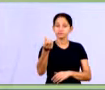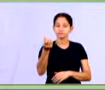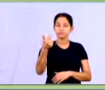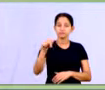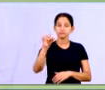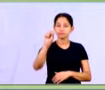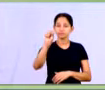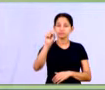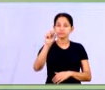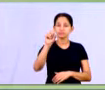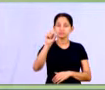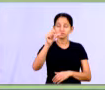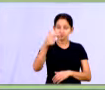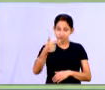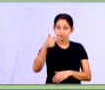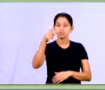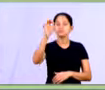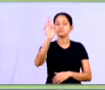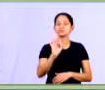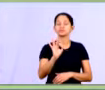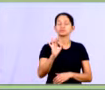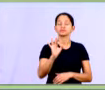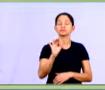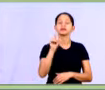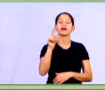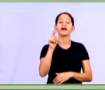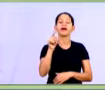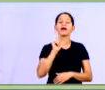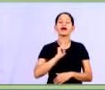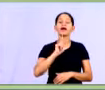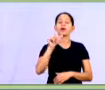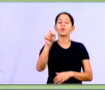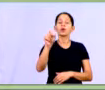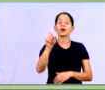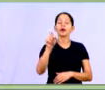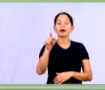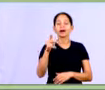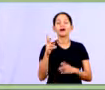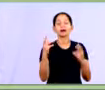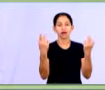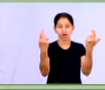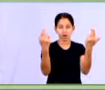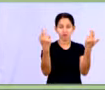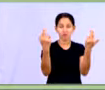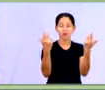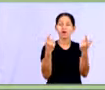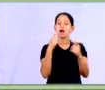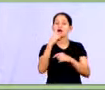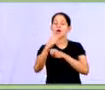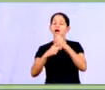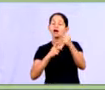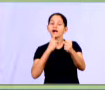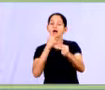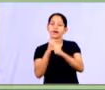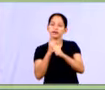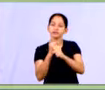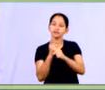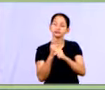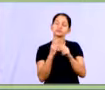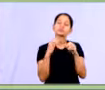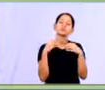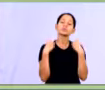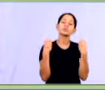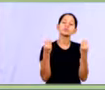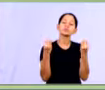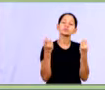6,82%. Esse 6,82% também existe o mesmo parâmetro de taxa ao ano. E aí como que a gente